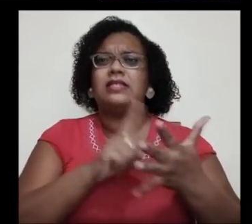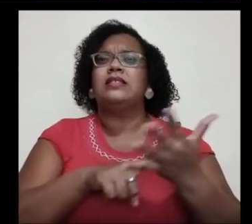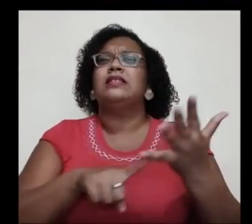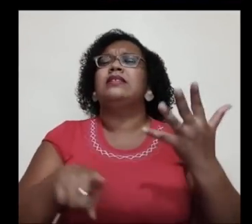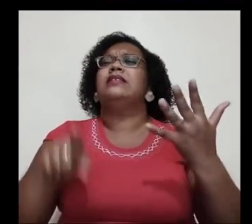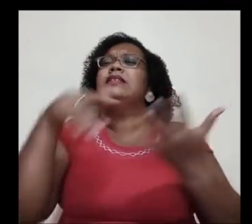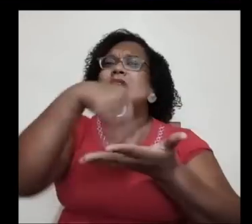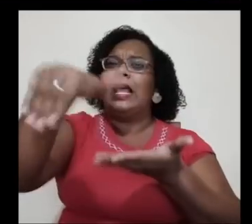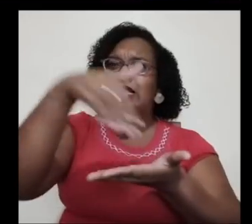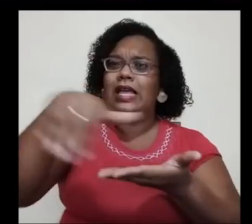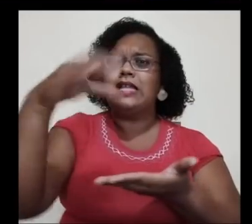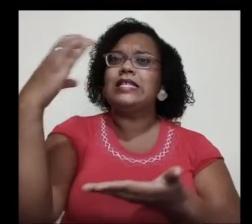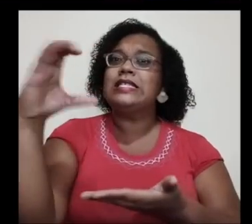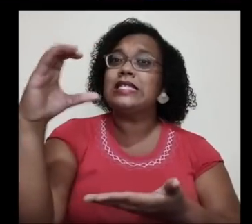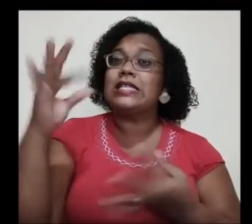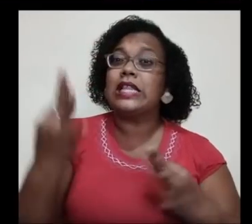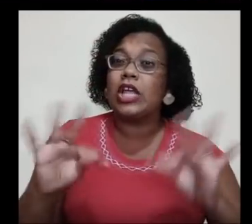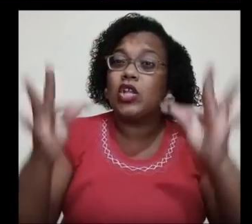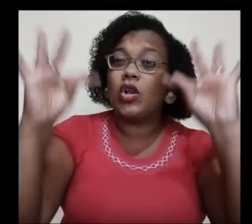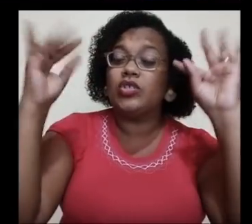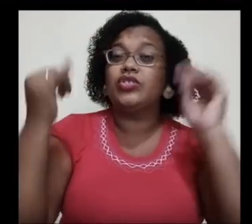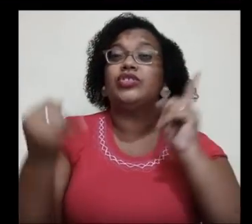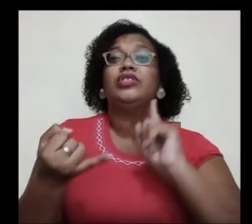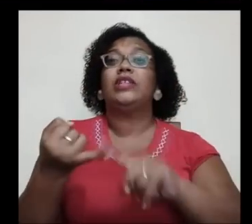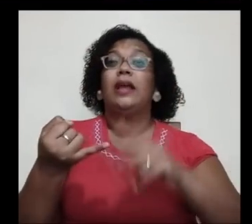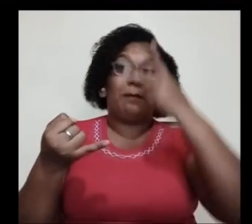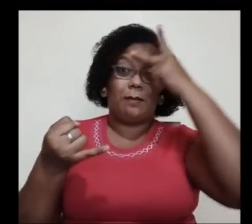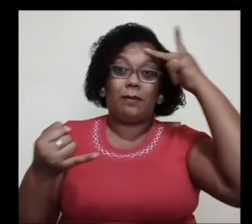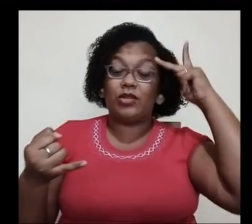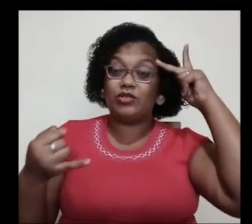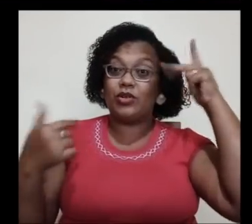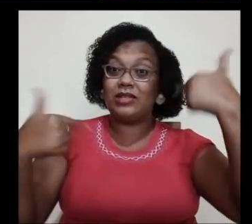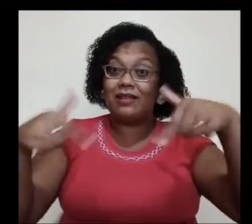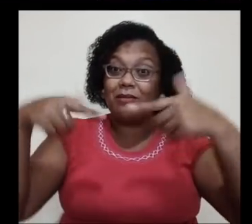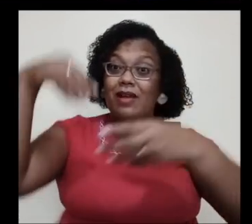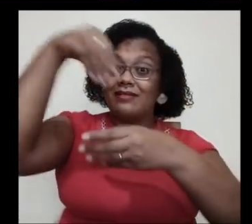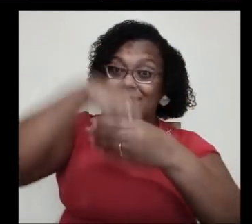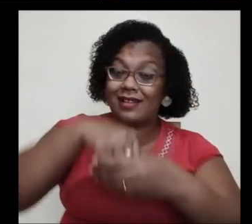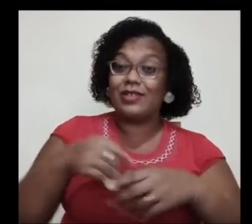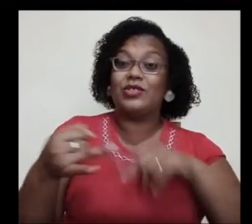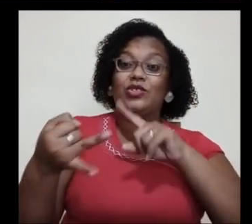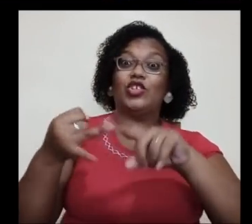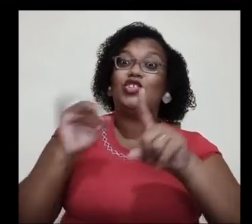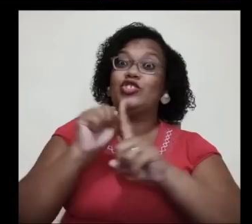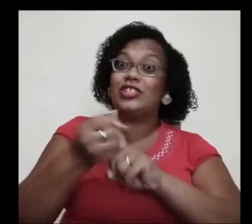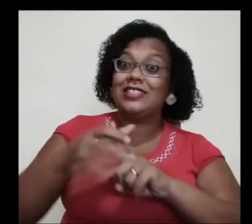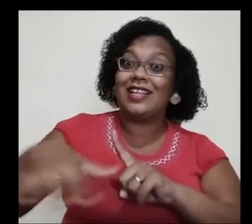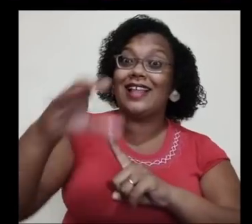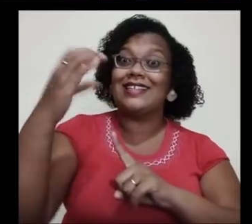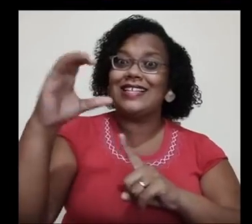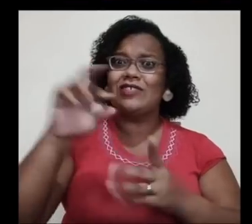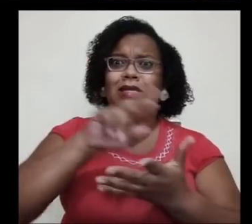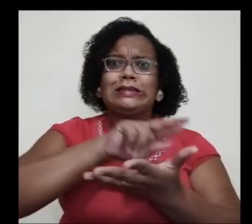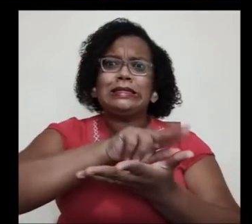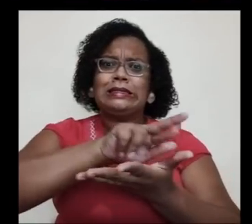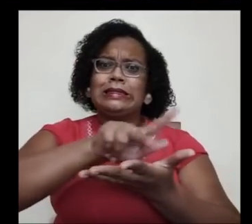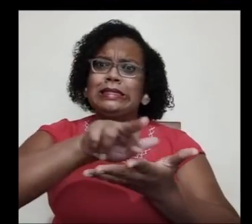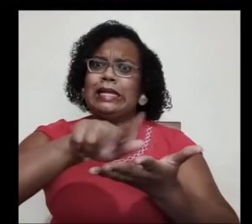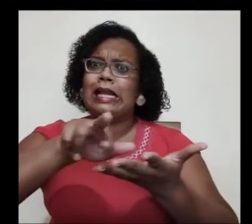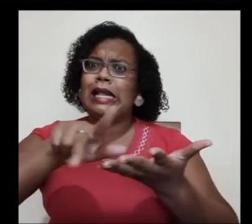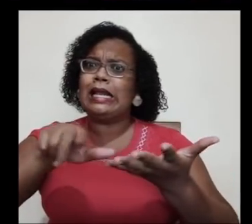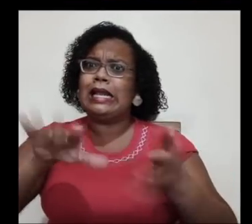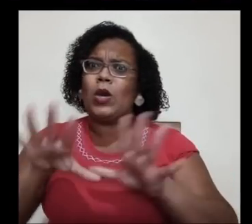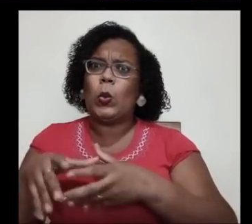Ciência e Tecnologia, dos servidores da área de Ciência e Tecnologia, da sociedade científica, portanto, tem uma gama ampla